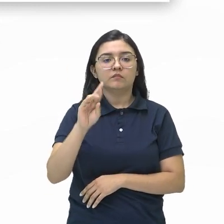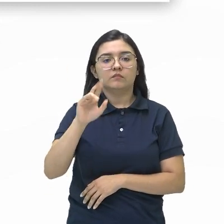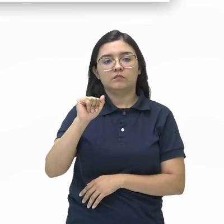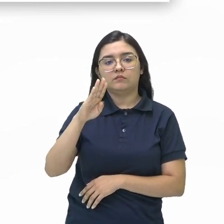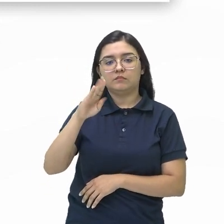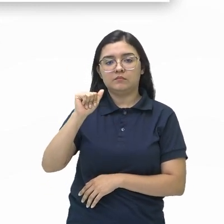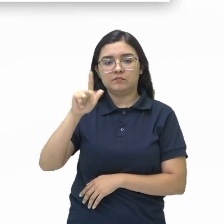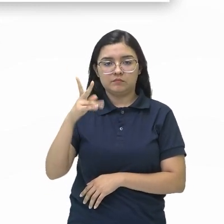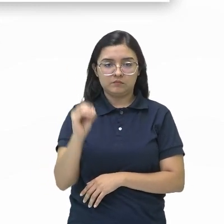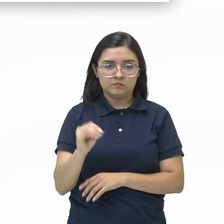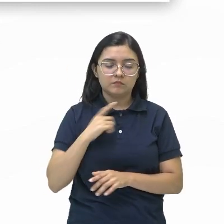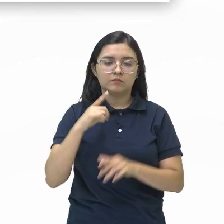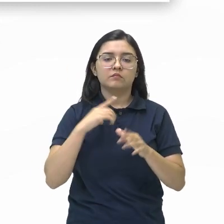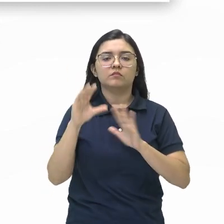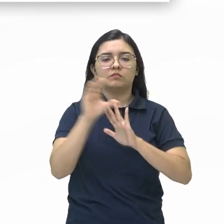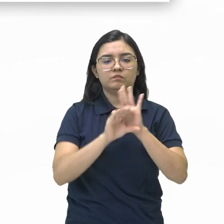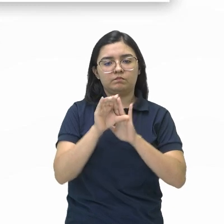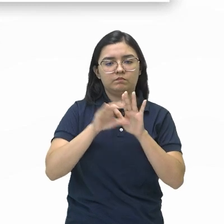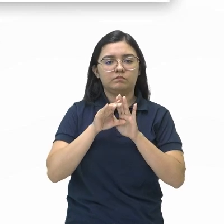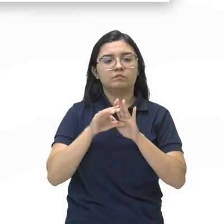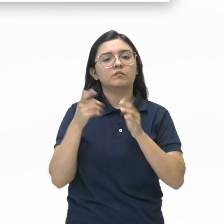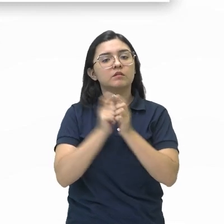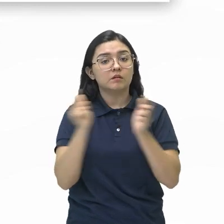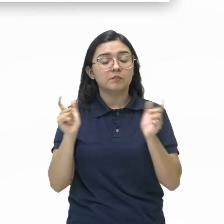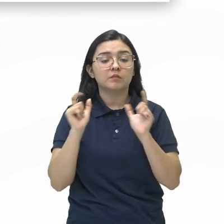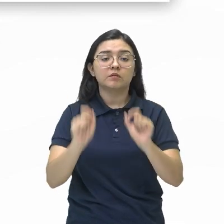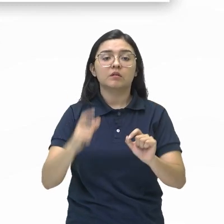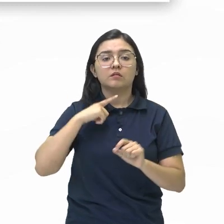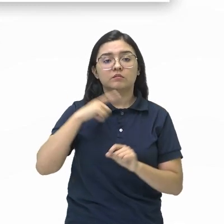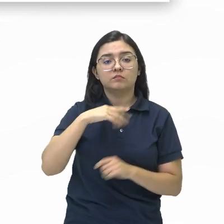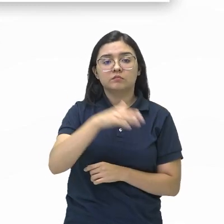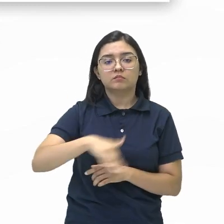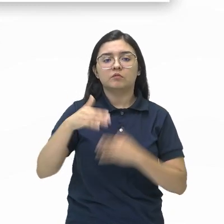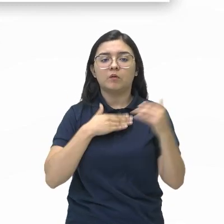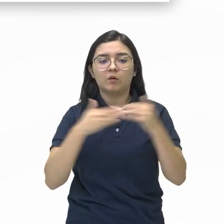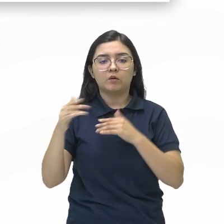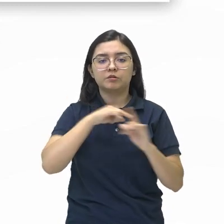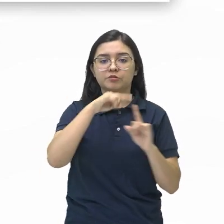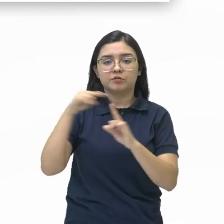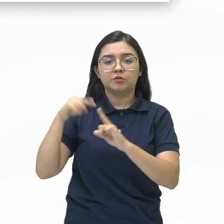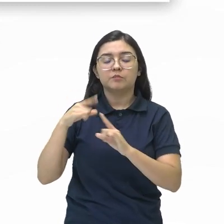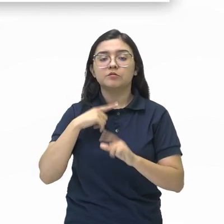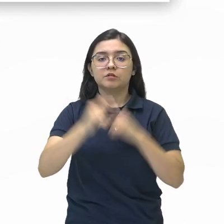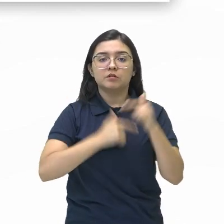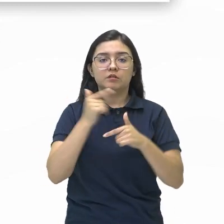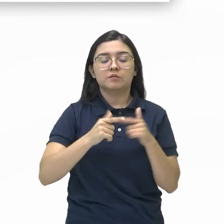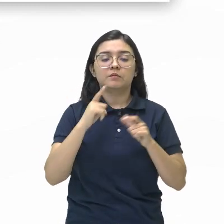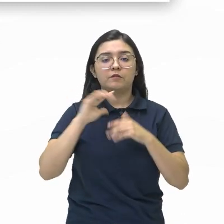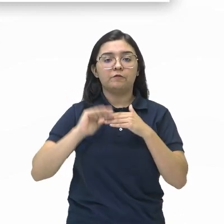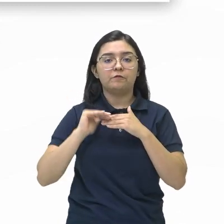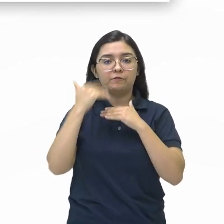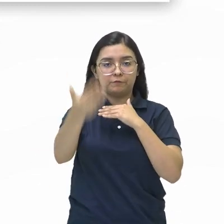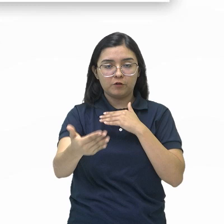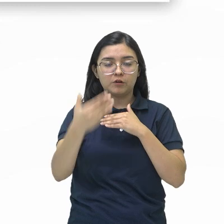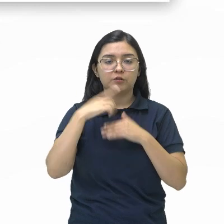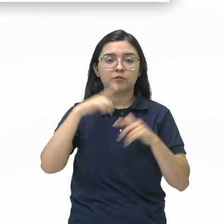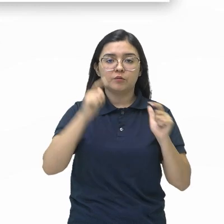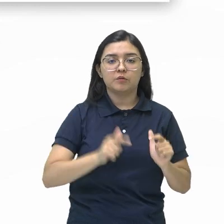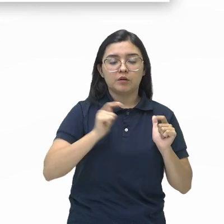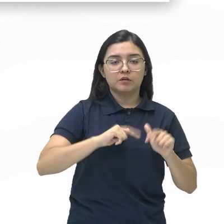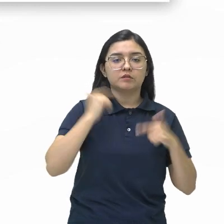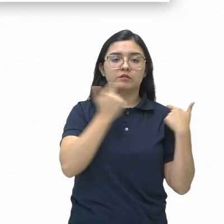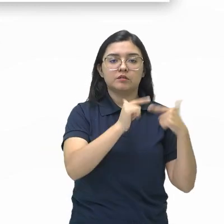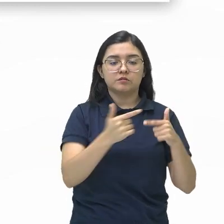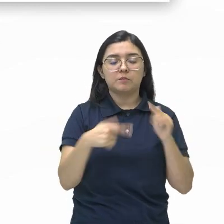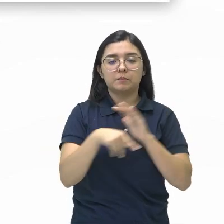um conceito mais amplo, né? Que abrange qualquer forma de trabalho realizada fora do ambiente